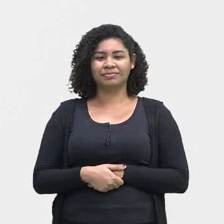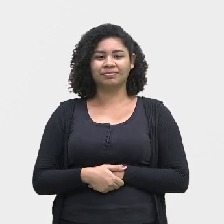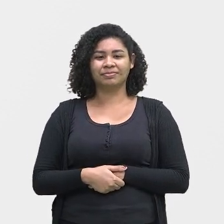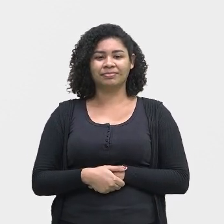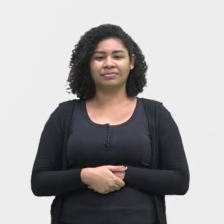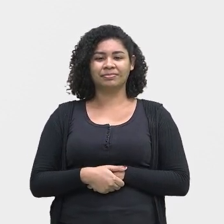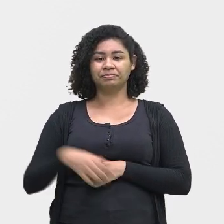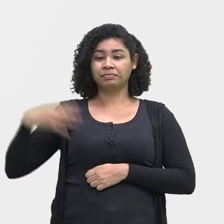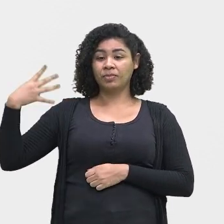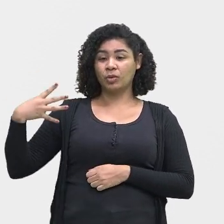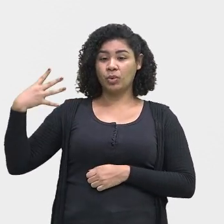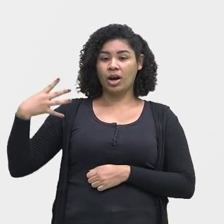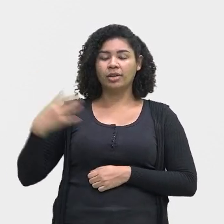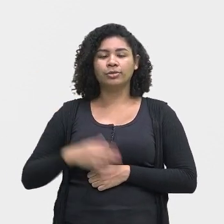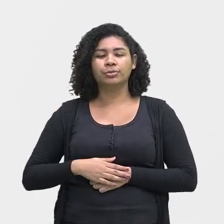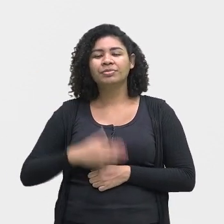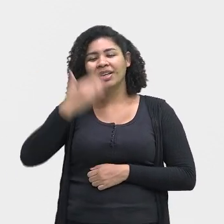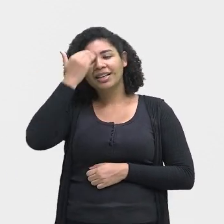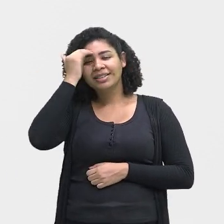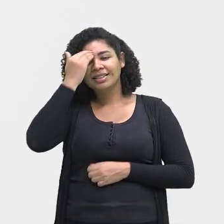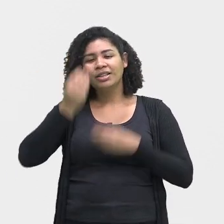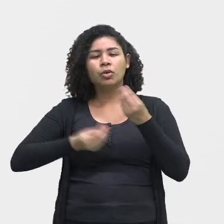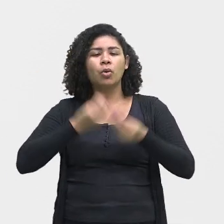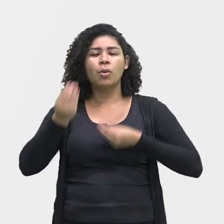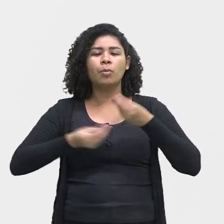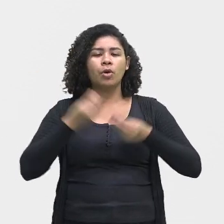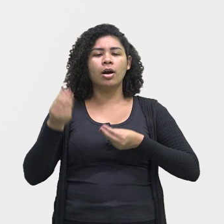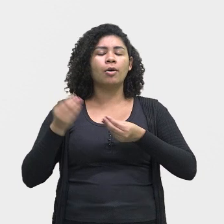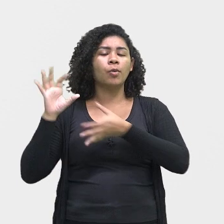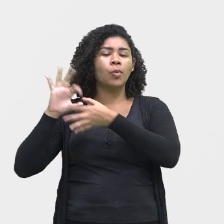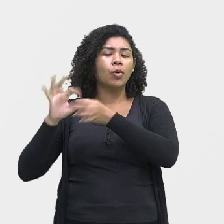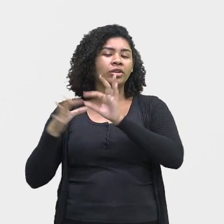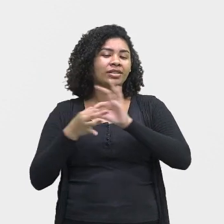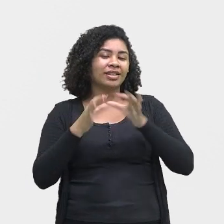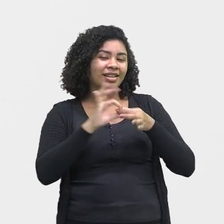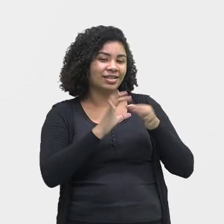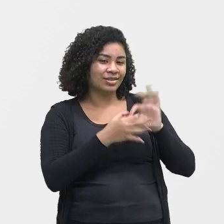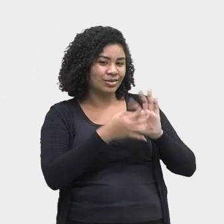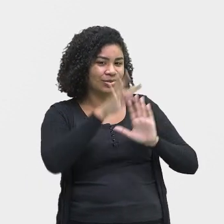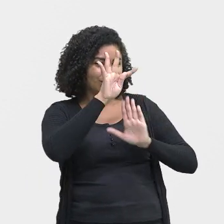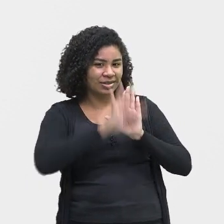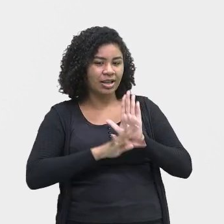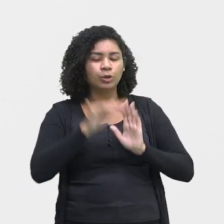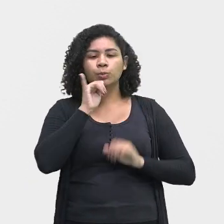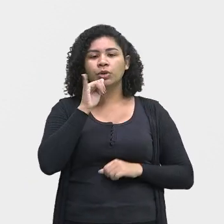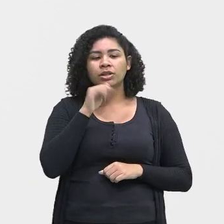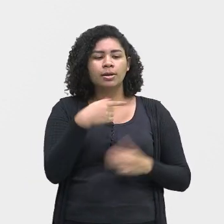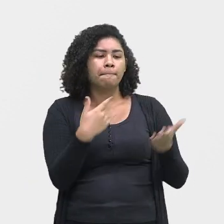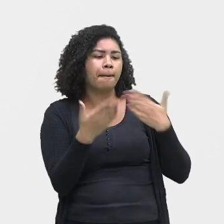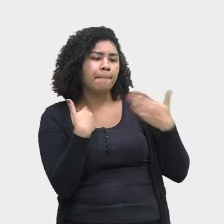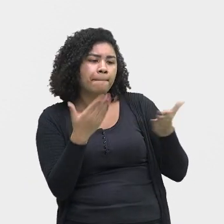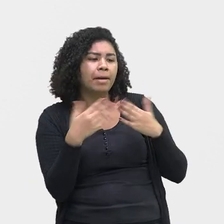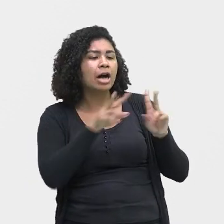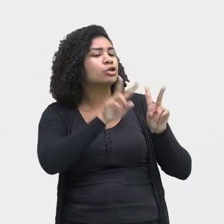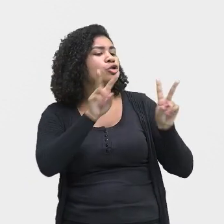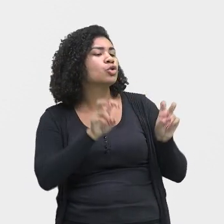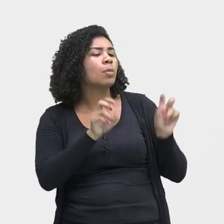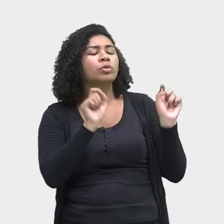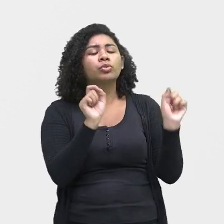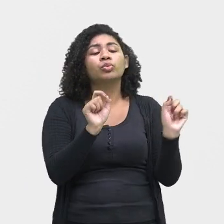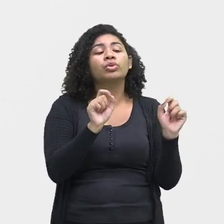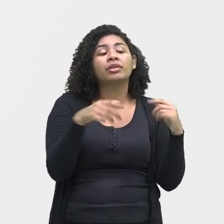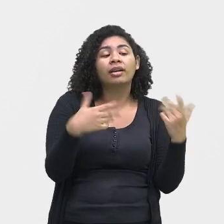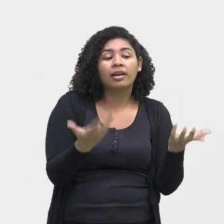prestar atenção ao contexto em que o texto está colocado. Onde está acontecendo o diálogo? De que se trata o texto? Em